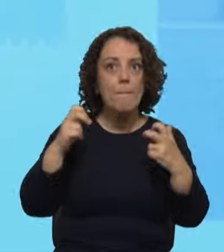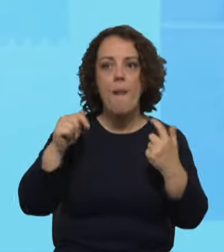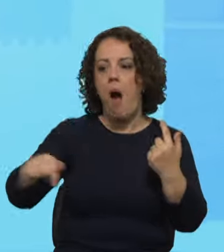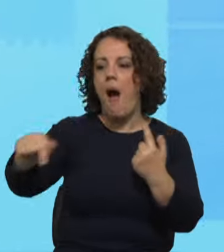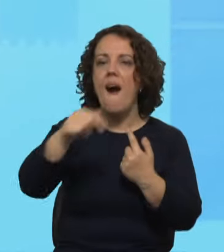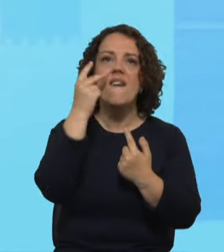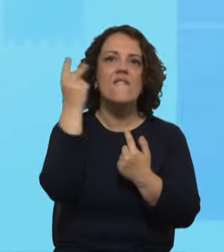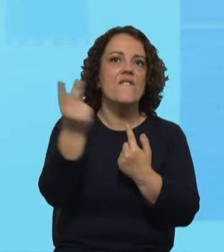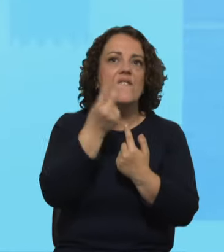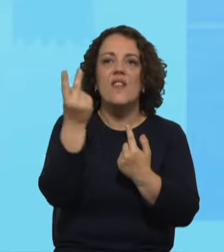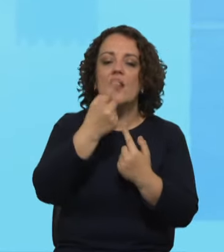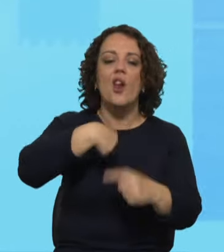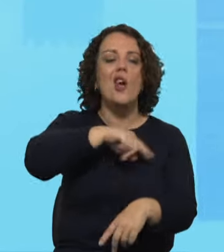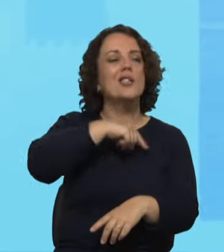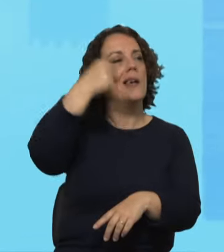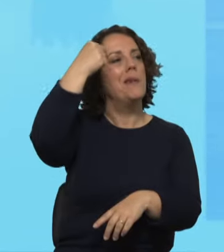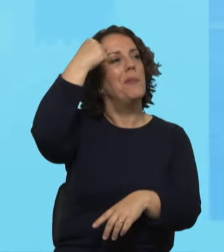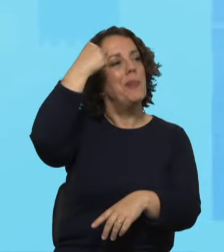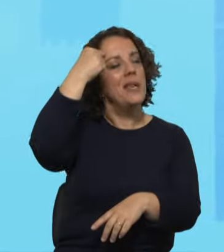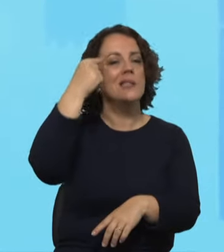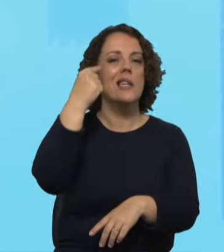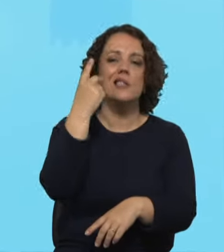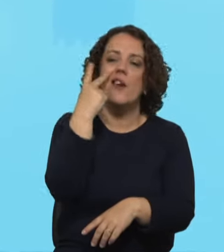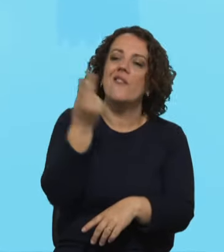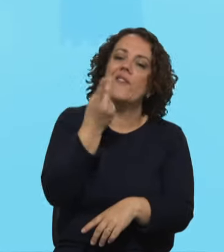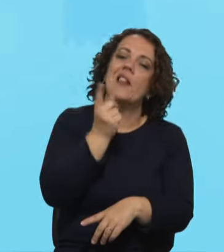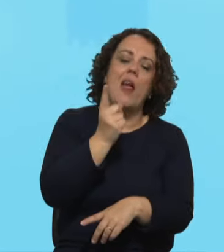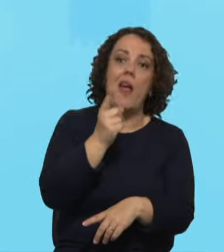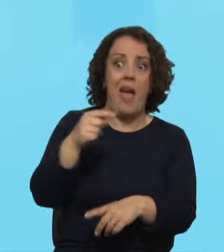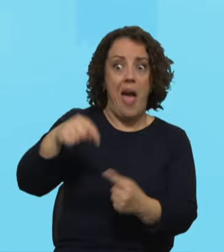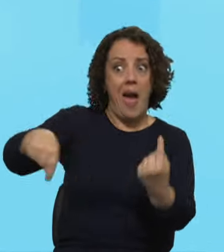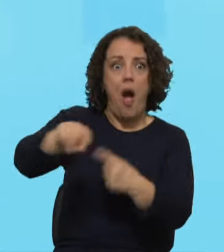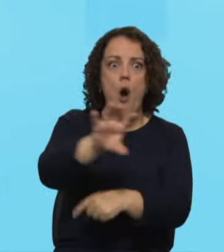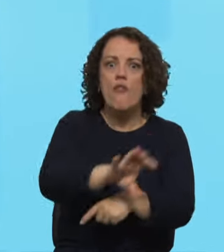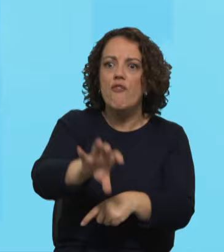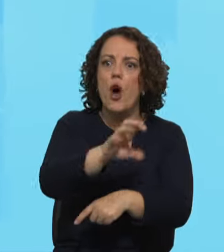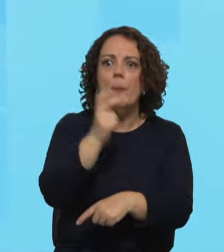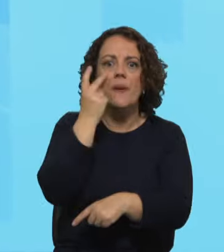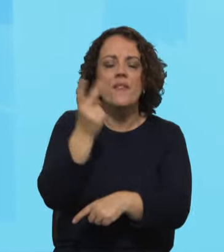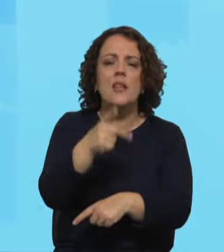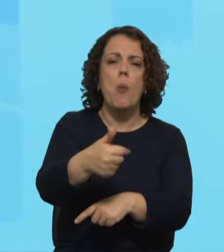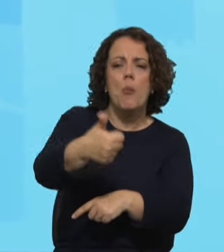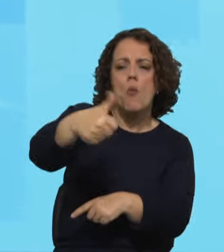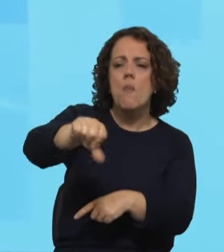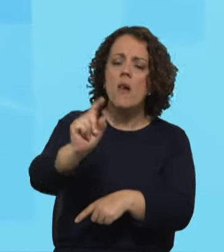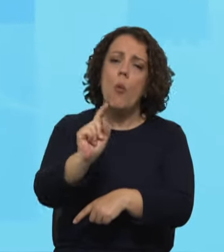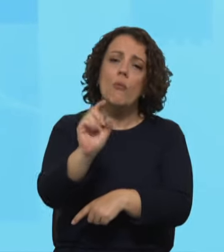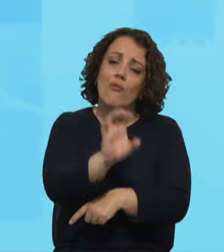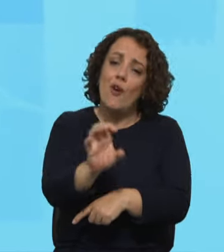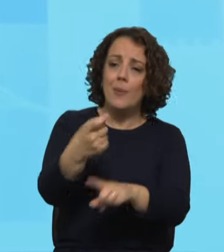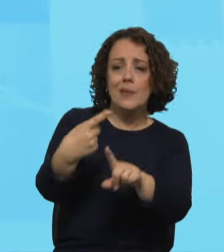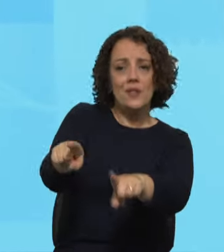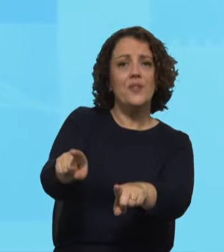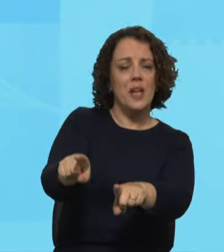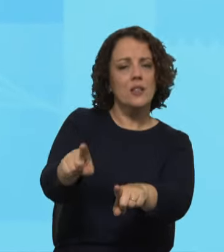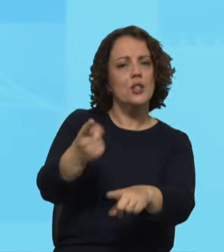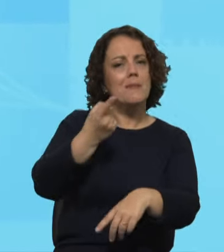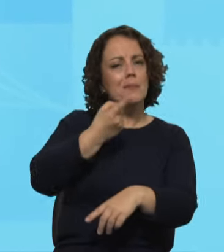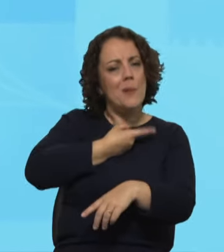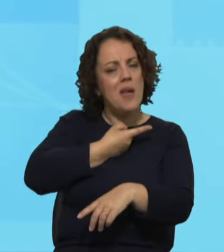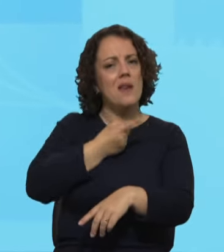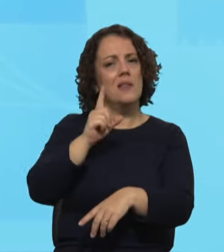de viver do que aquilo que nós pensamos não é que todas estas formas não são nem boas nem más são só formas diferentes e que realmente precisamos de de mudar o nosso